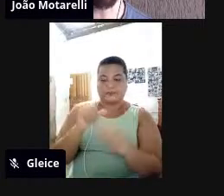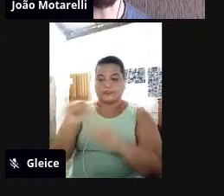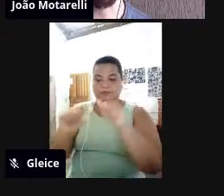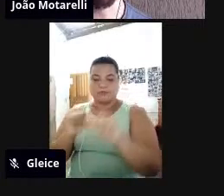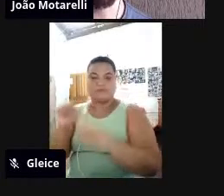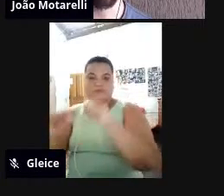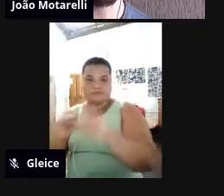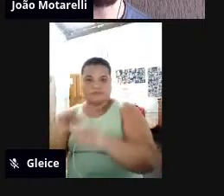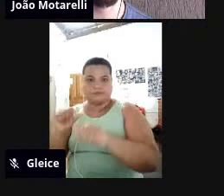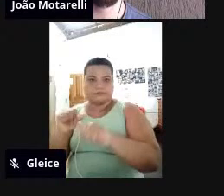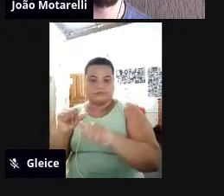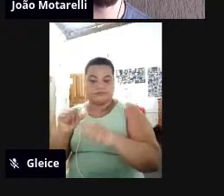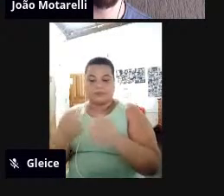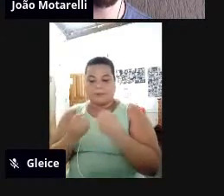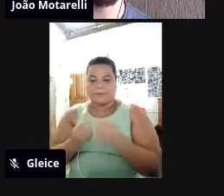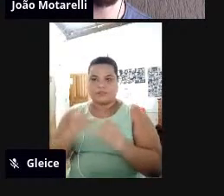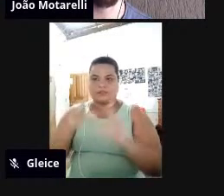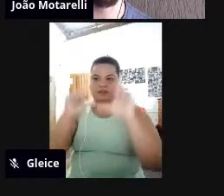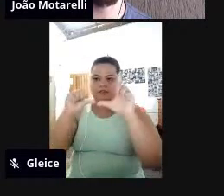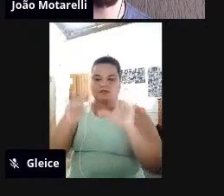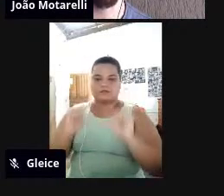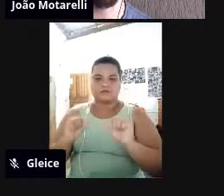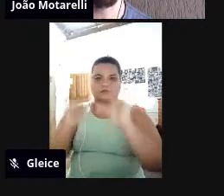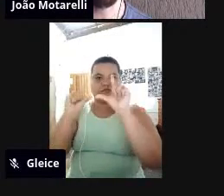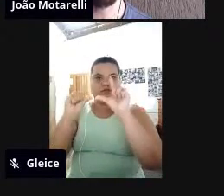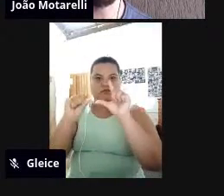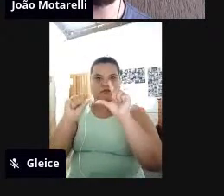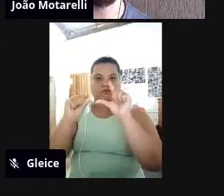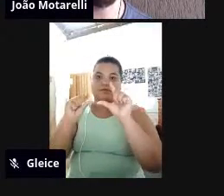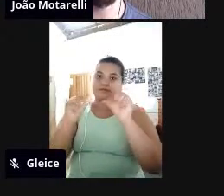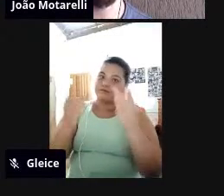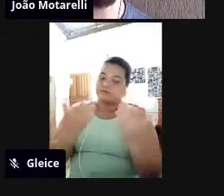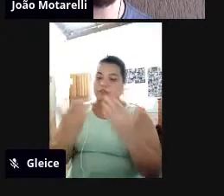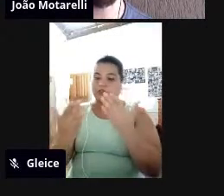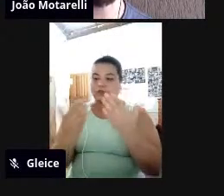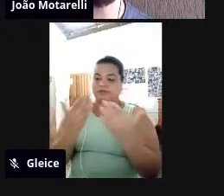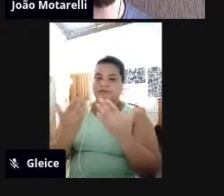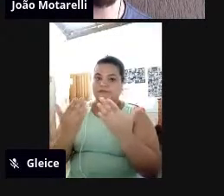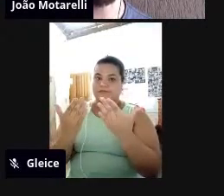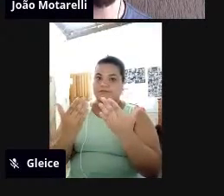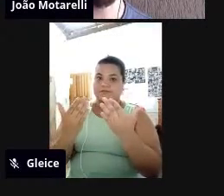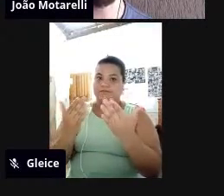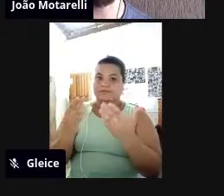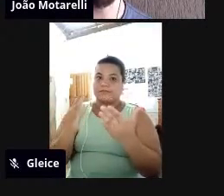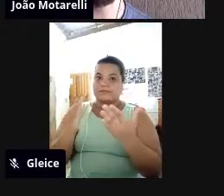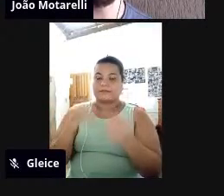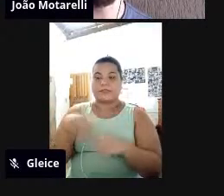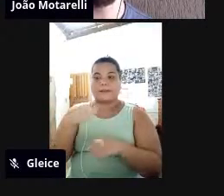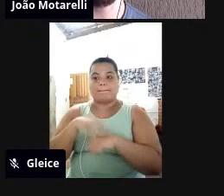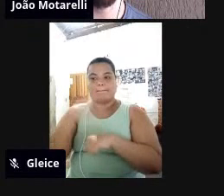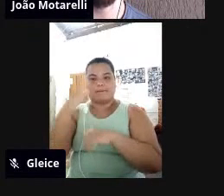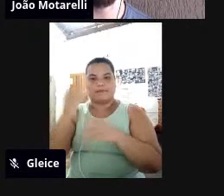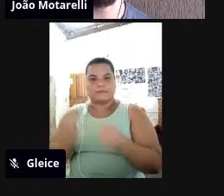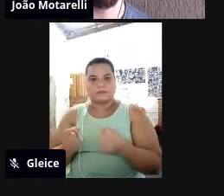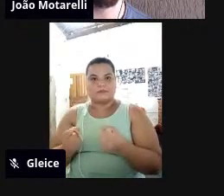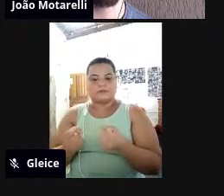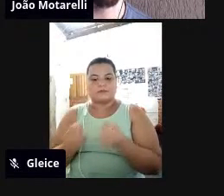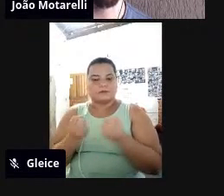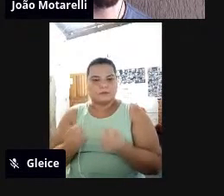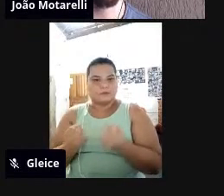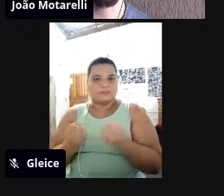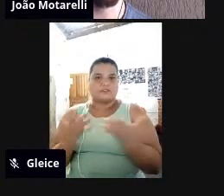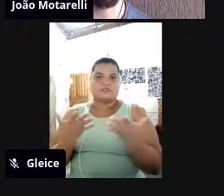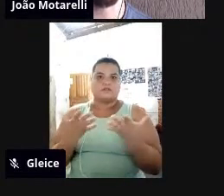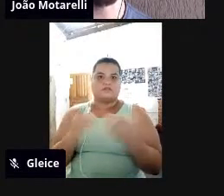sanfonou o peso, comparado com o indivíduo que teve menos efeito sanfona, o indivíduo que teve maior variação do peso também foi o indivíduo que reportou